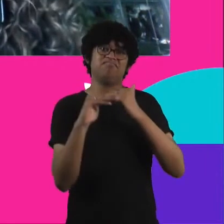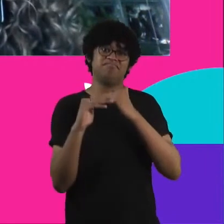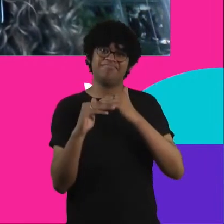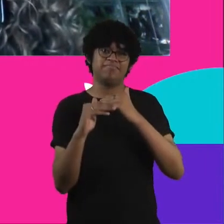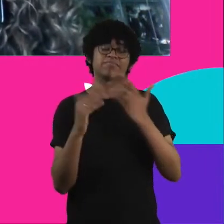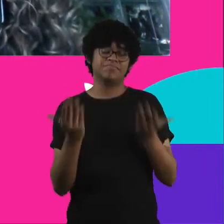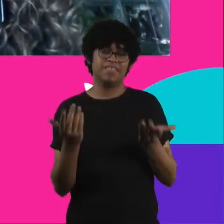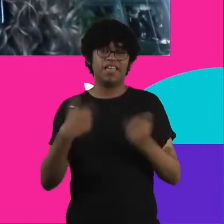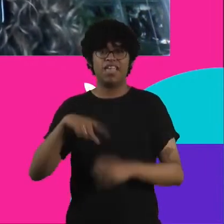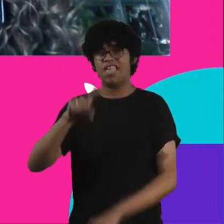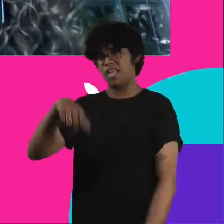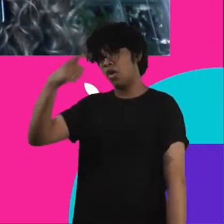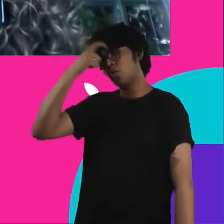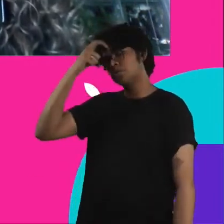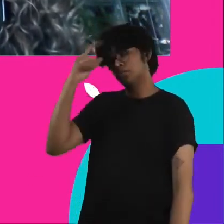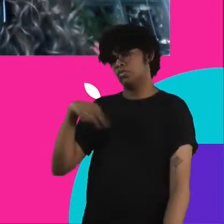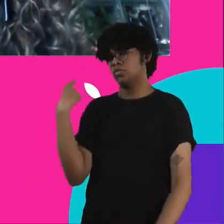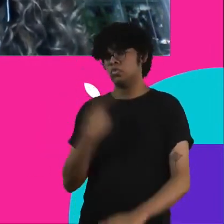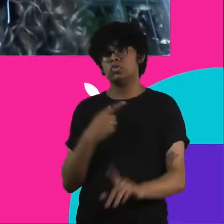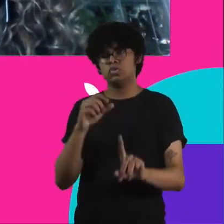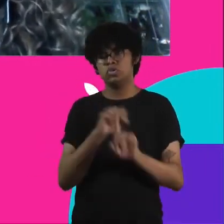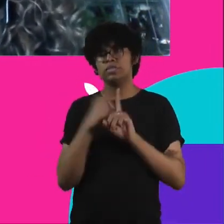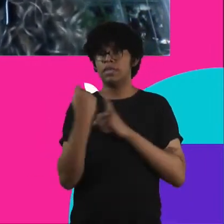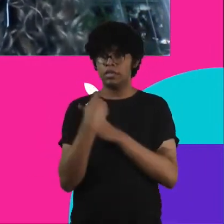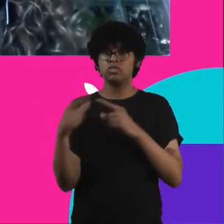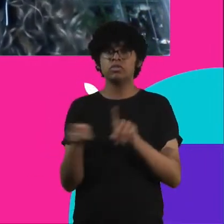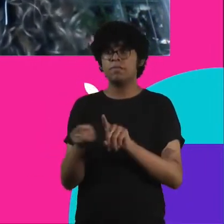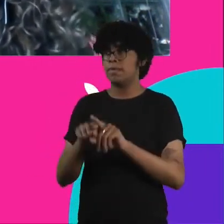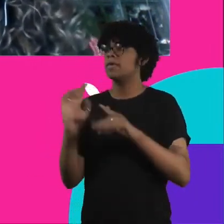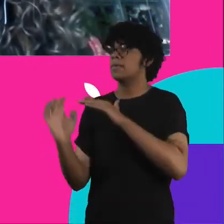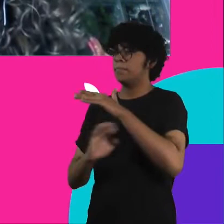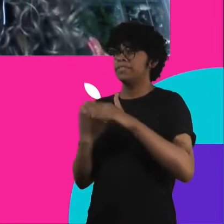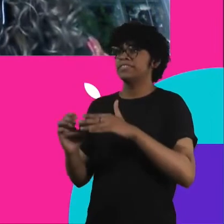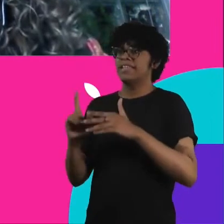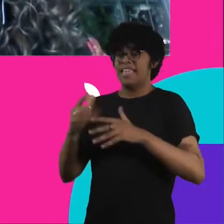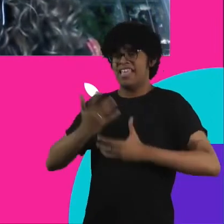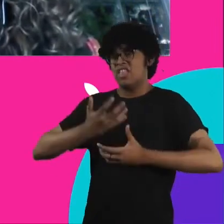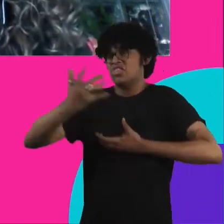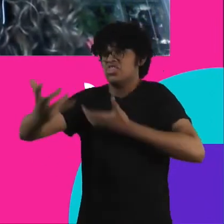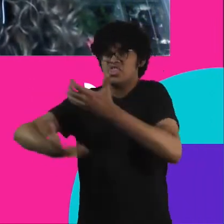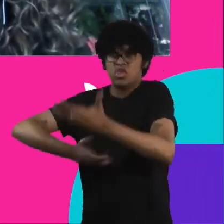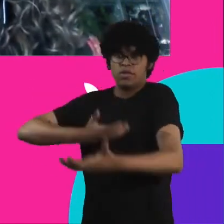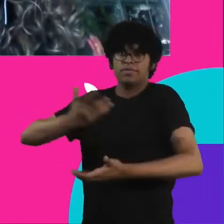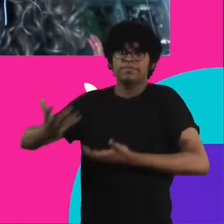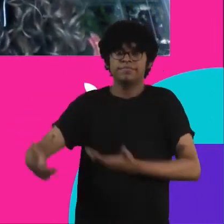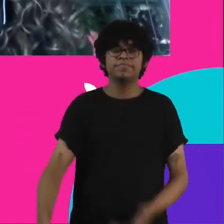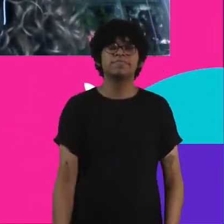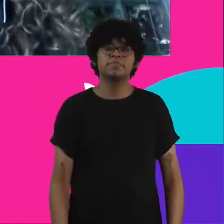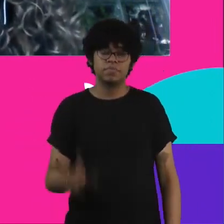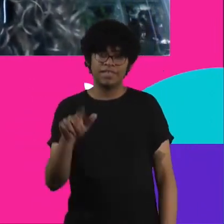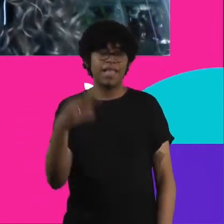que a gente, como sociedade, precisa estar mais consciente, as empresas mais conscientes para ter uma troca de valor, né? Sim, acaba sendo